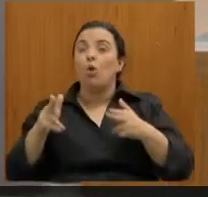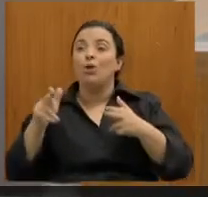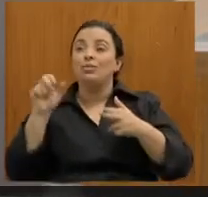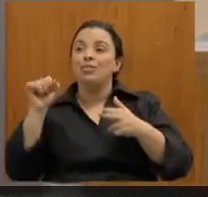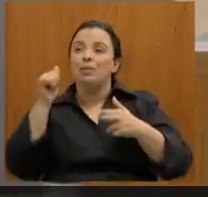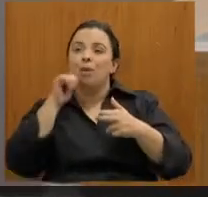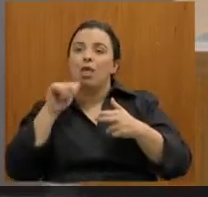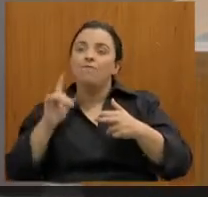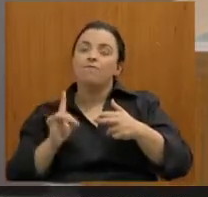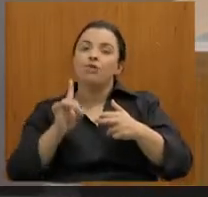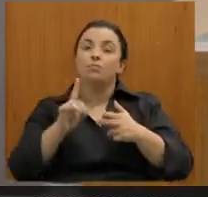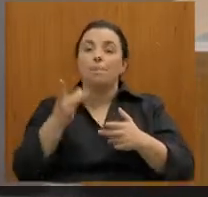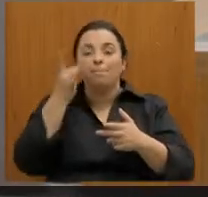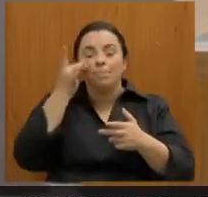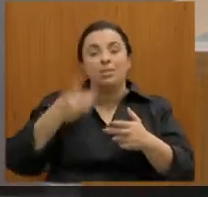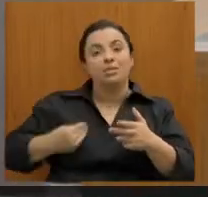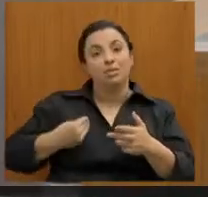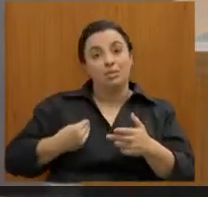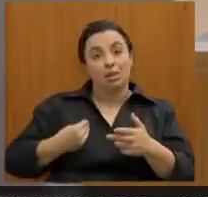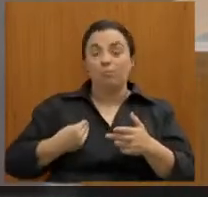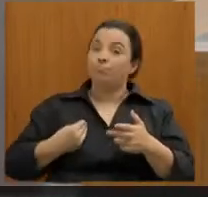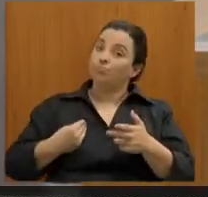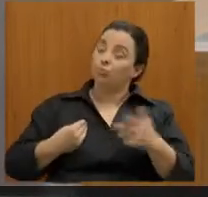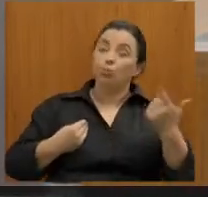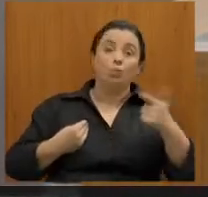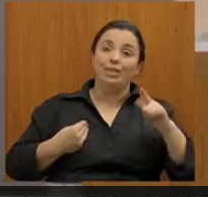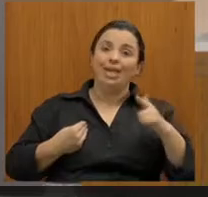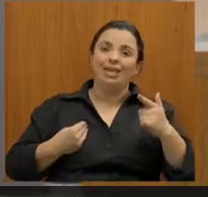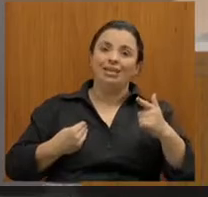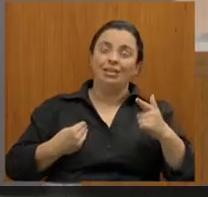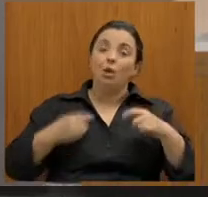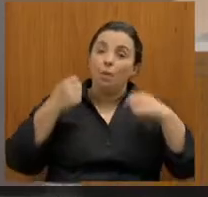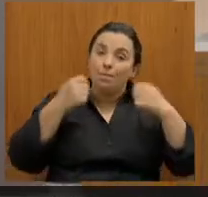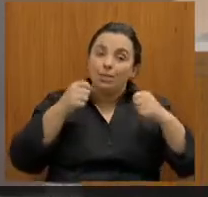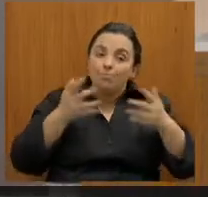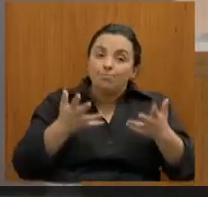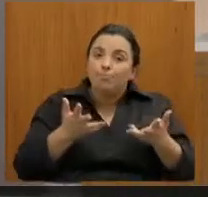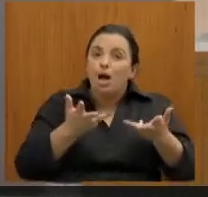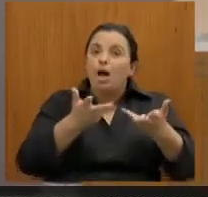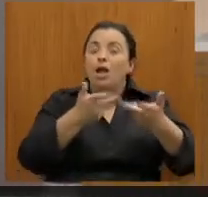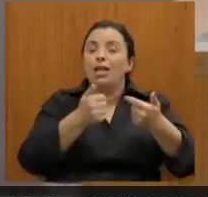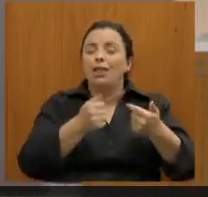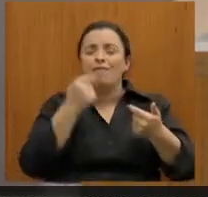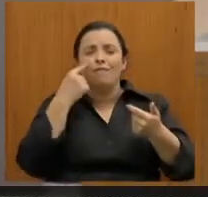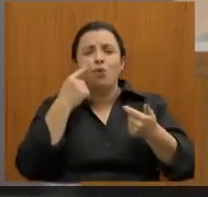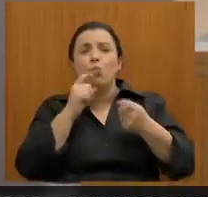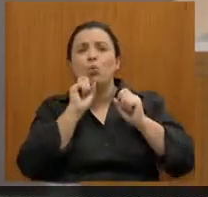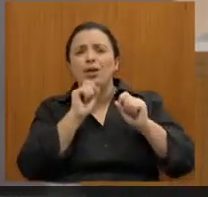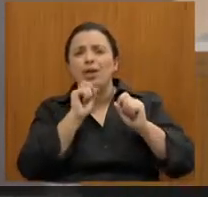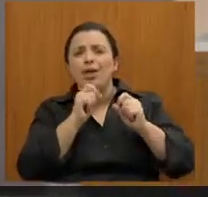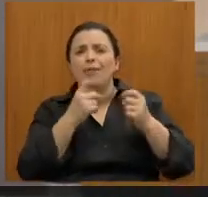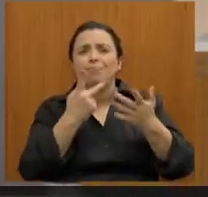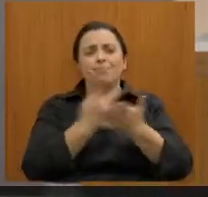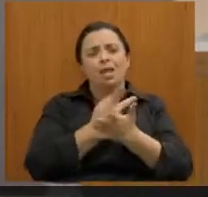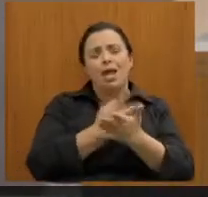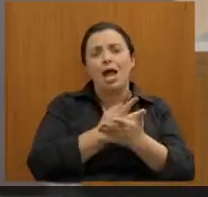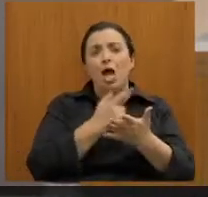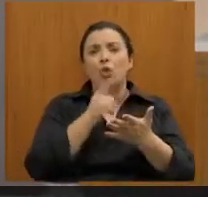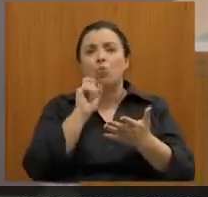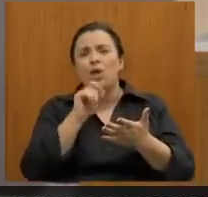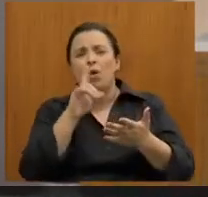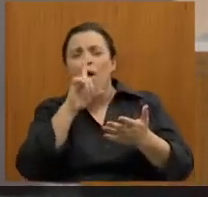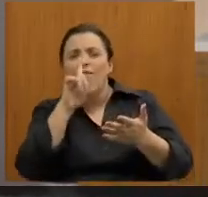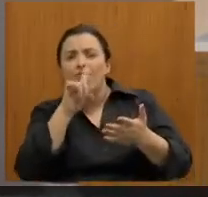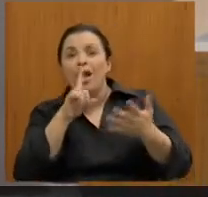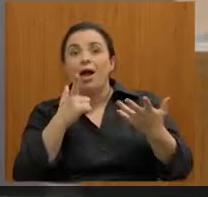sair da delegacia então nós precisamos de focar no que está dando errado na engrenagem porque as ideias são